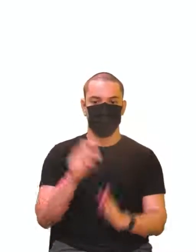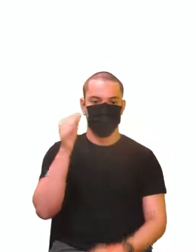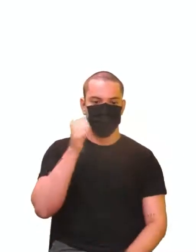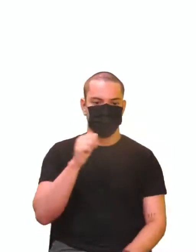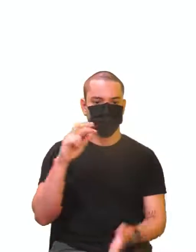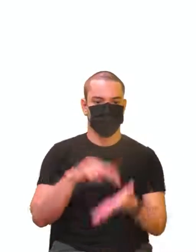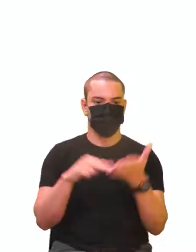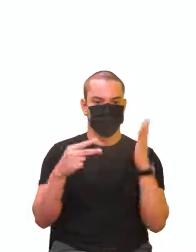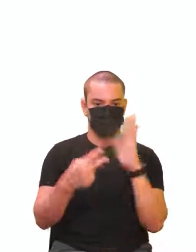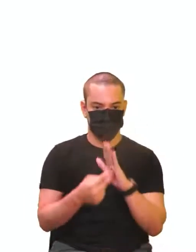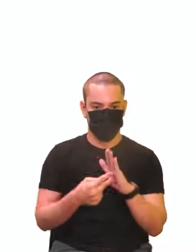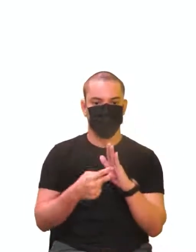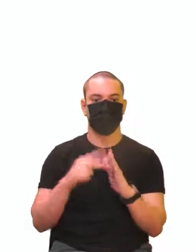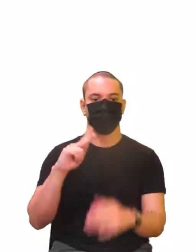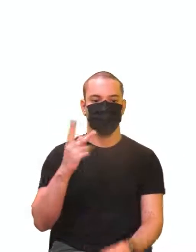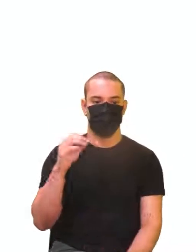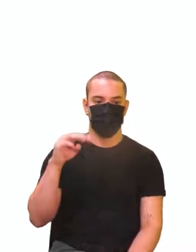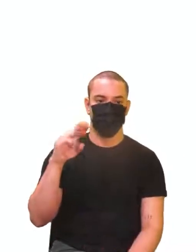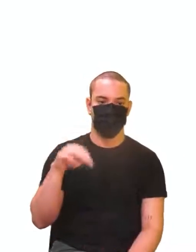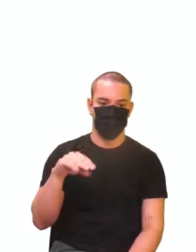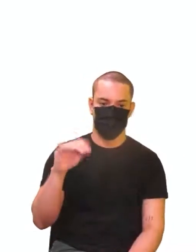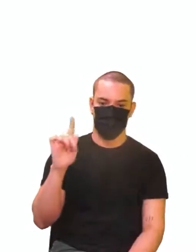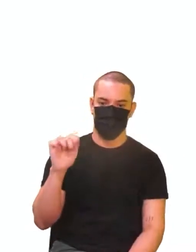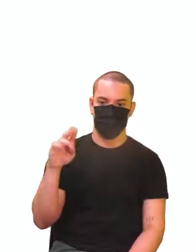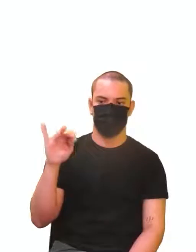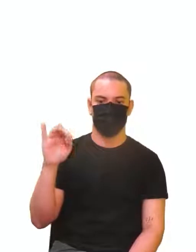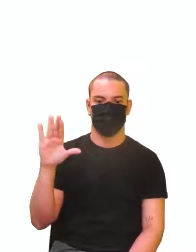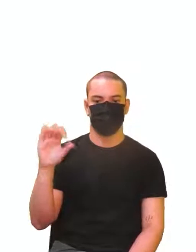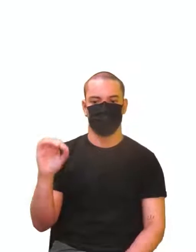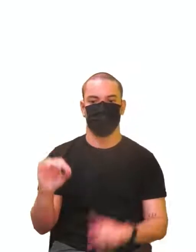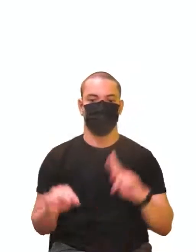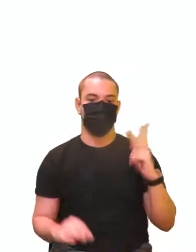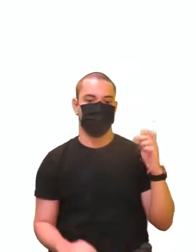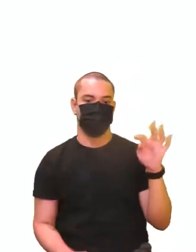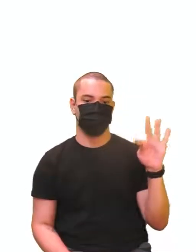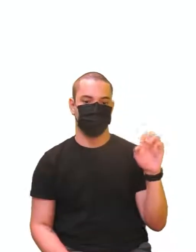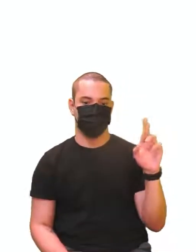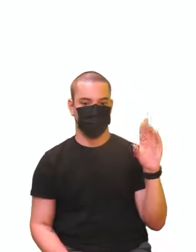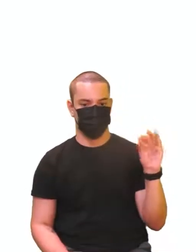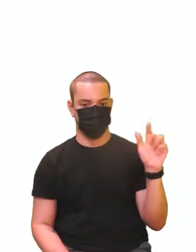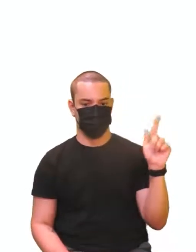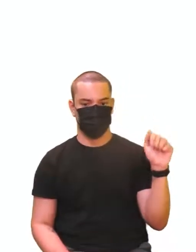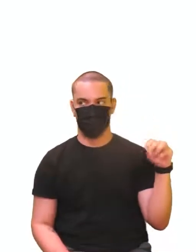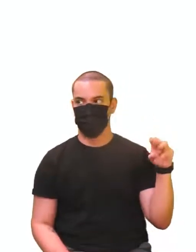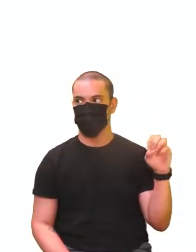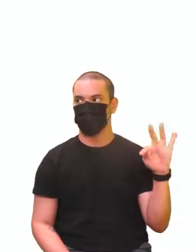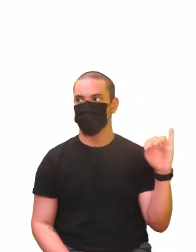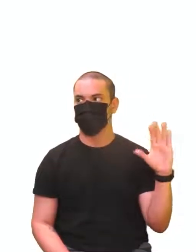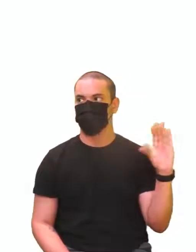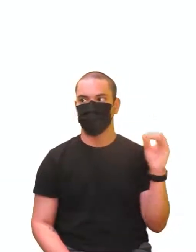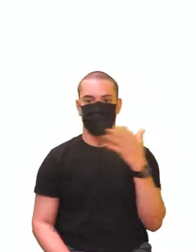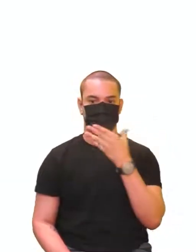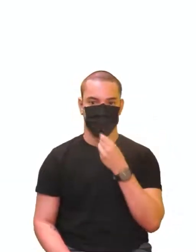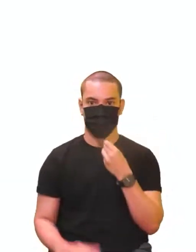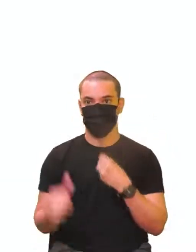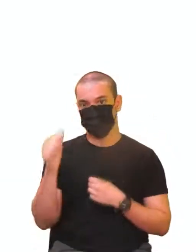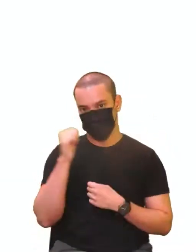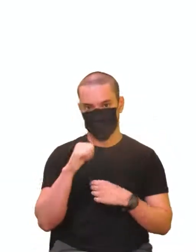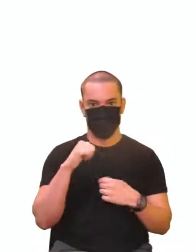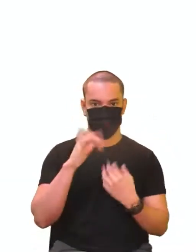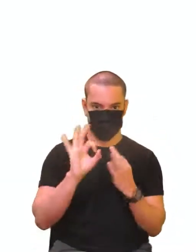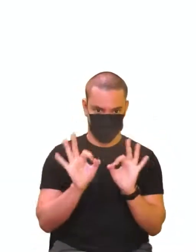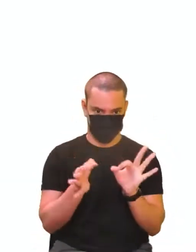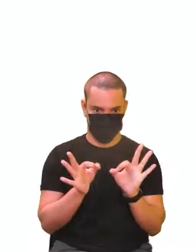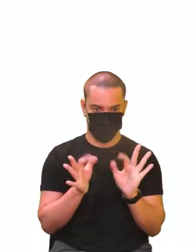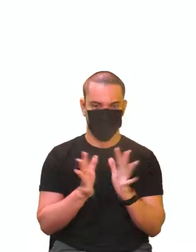feminino é homogamético, enquanto no masculino é heterogamético, que foi o que a gente estava falando, tá bom? Olha